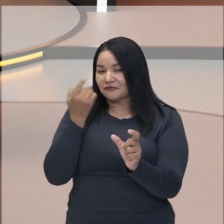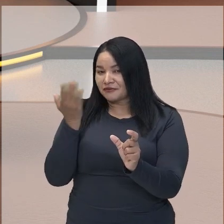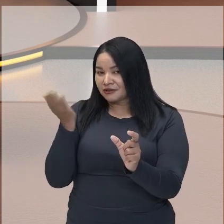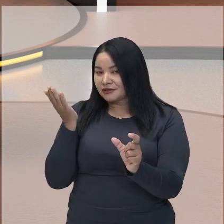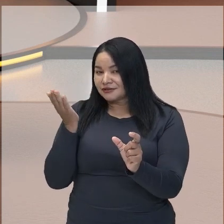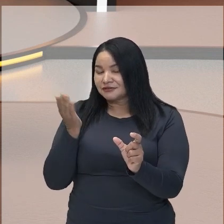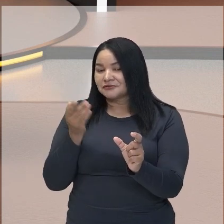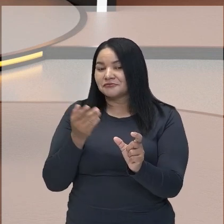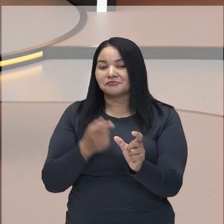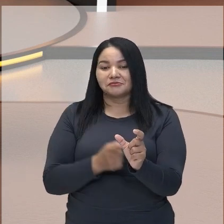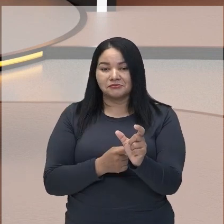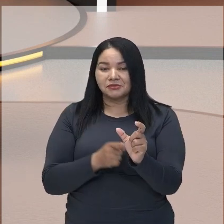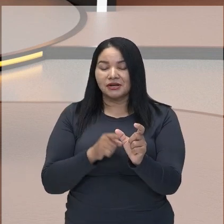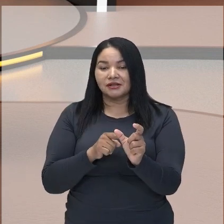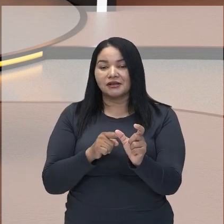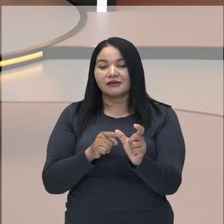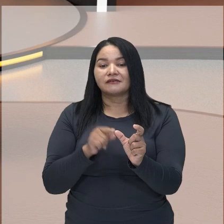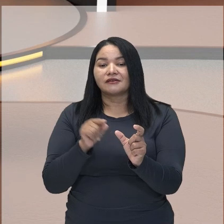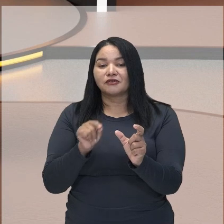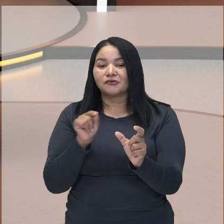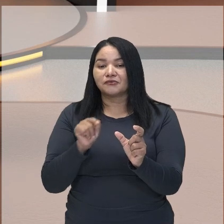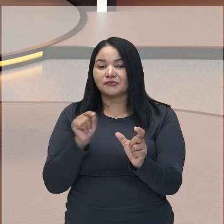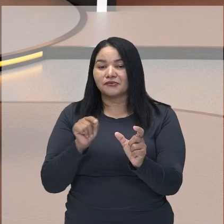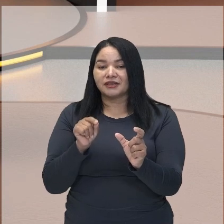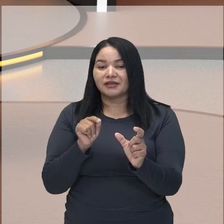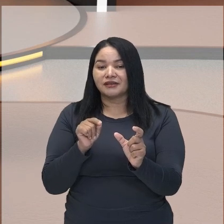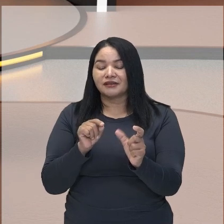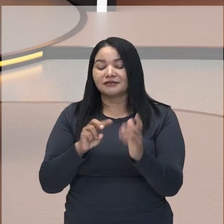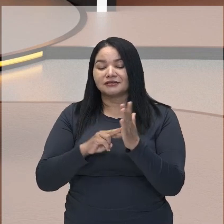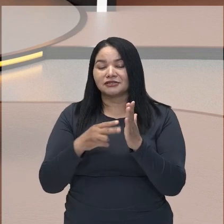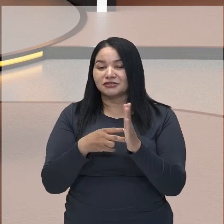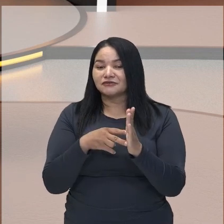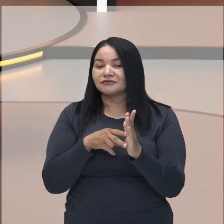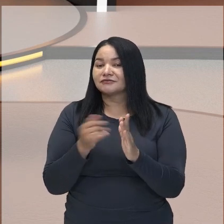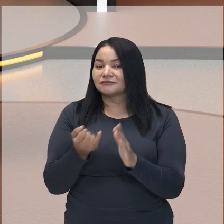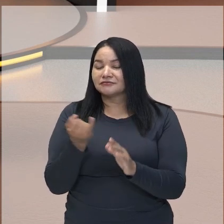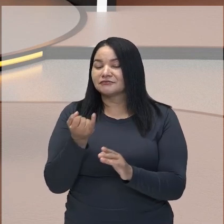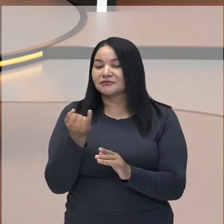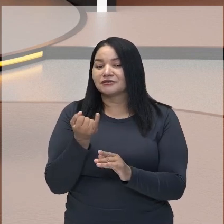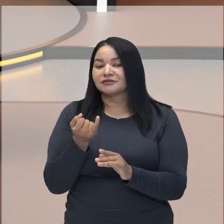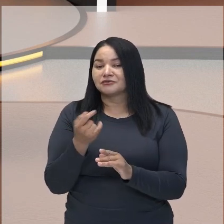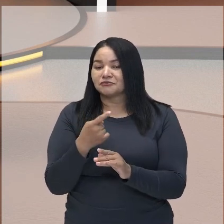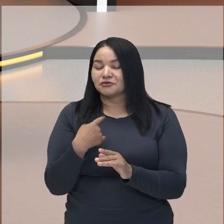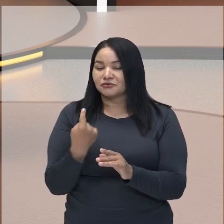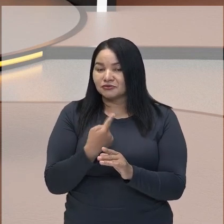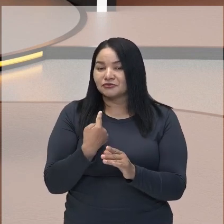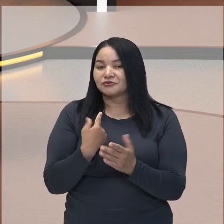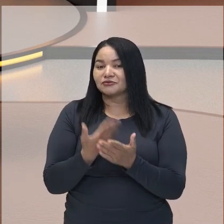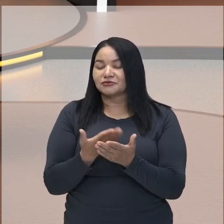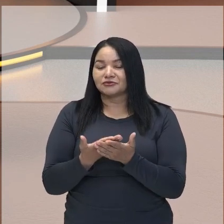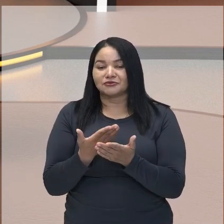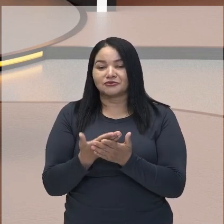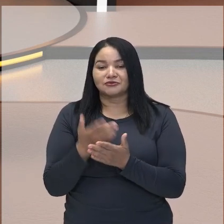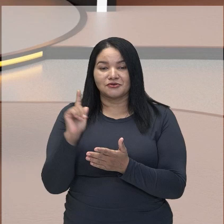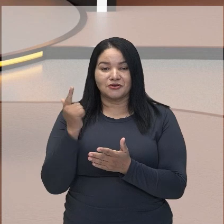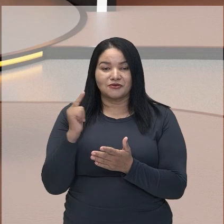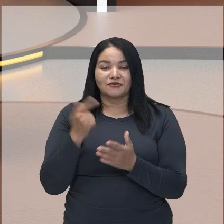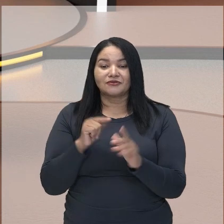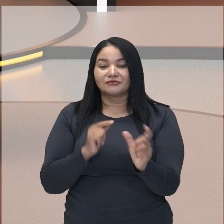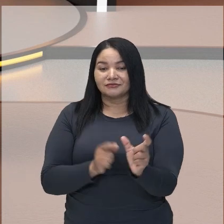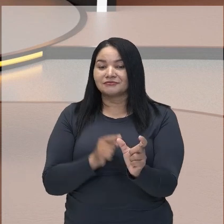para vocês em que vai ter um significado muito importante para a gente de geografia, que vai